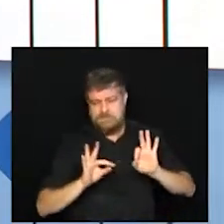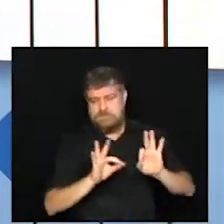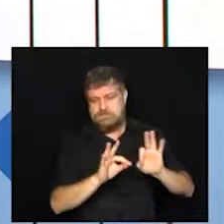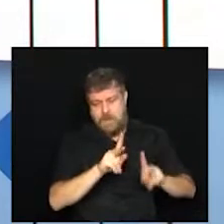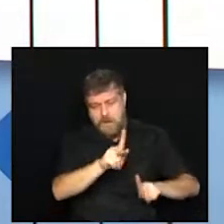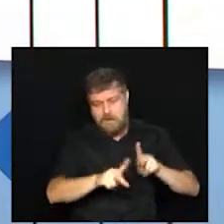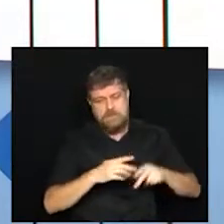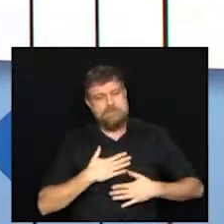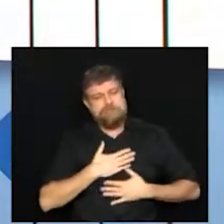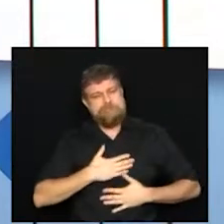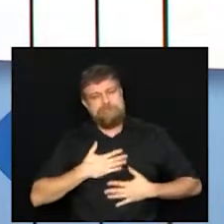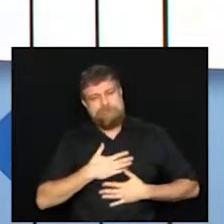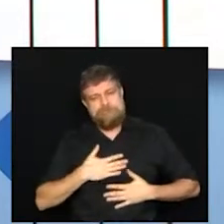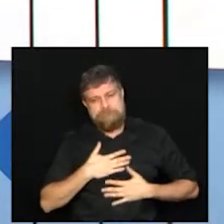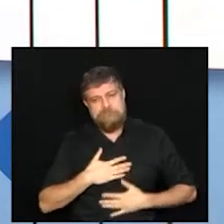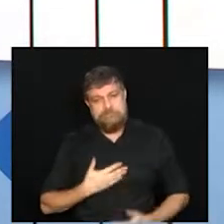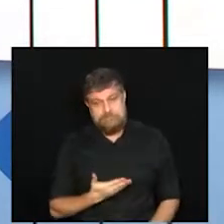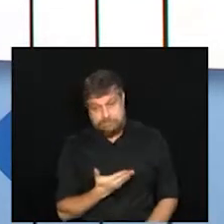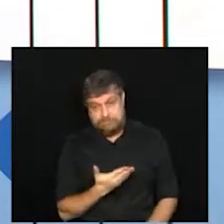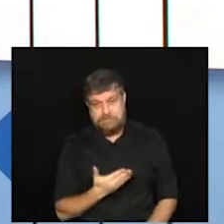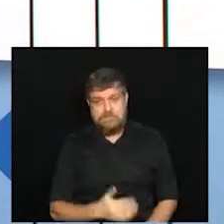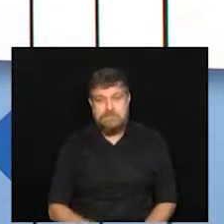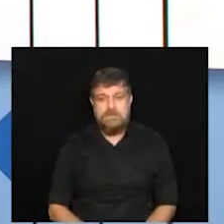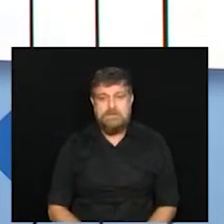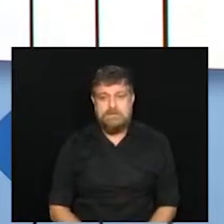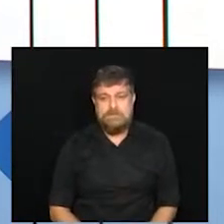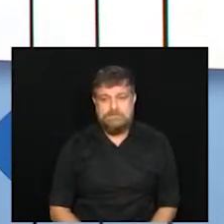dos moradores do entorno.